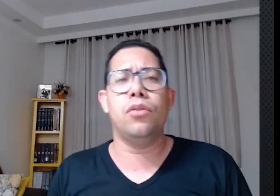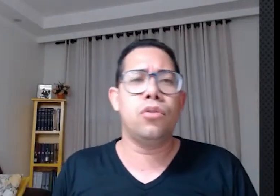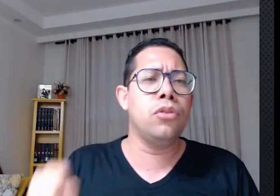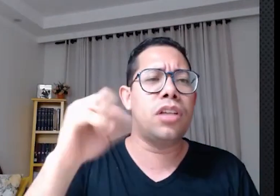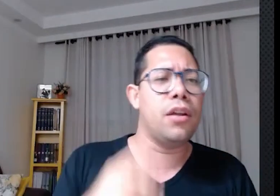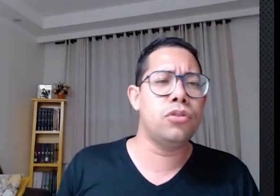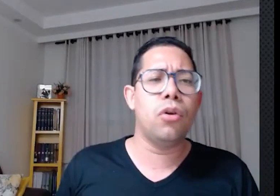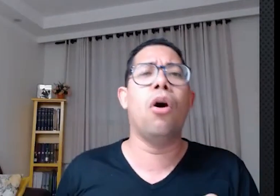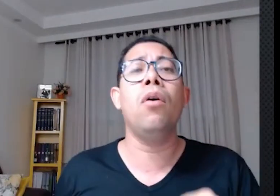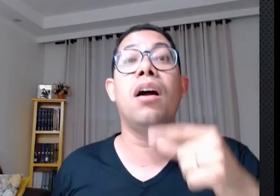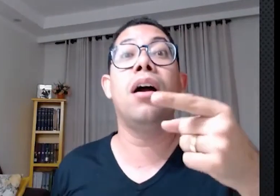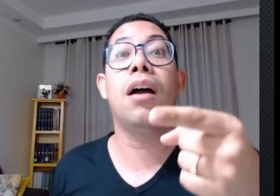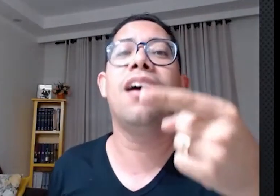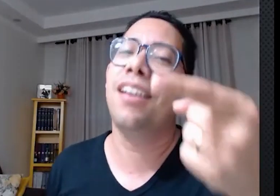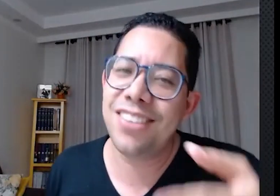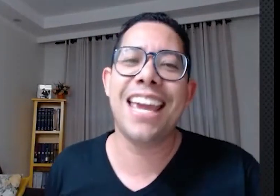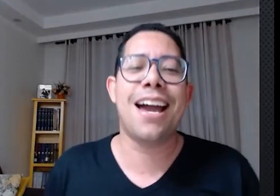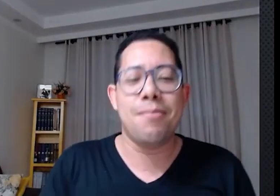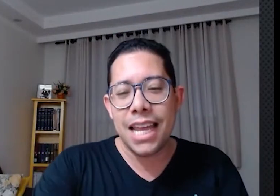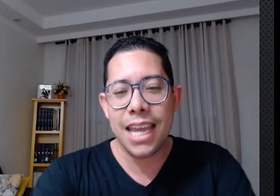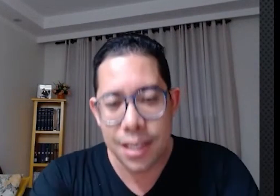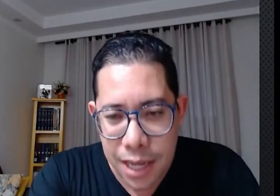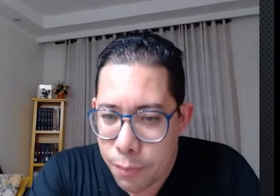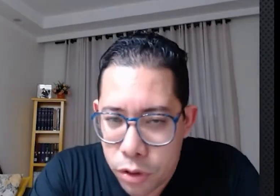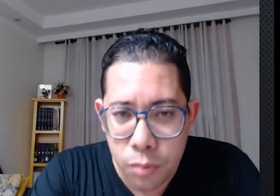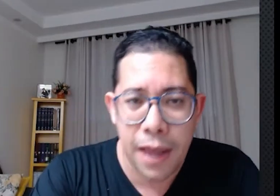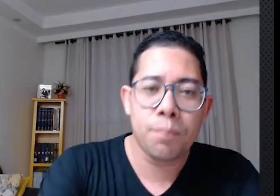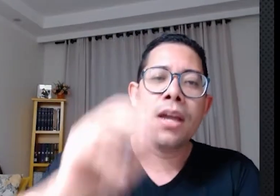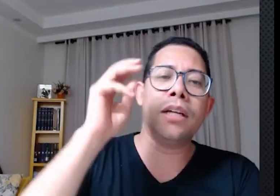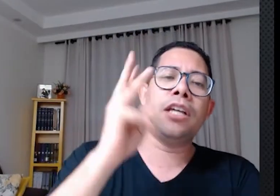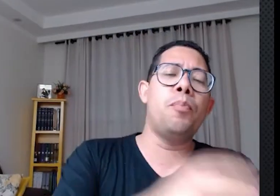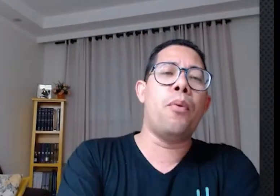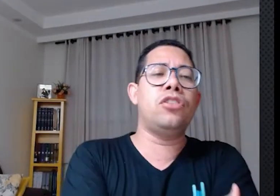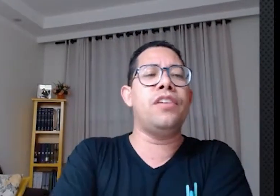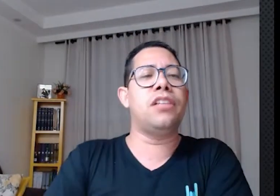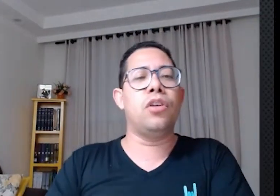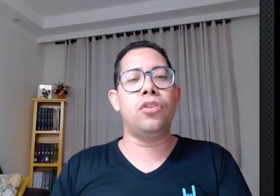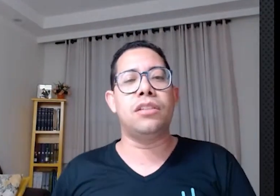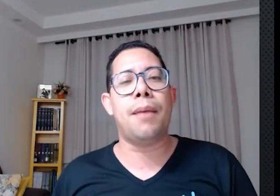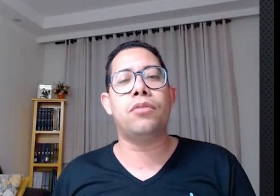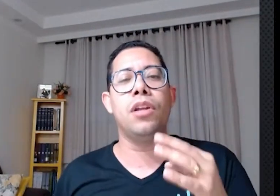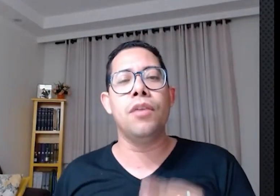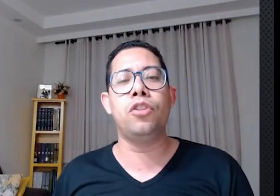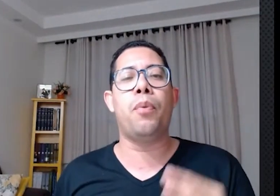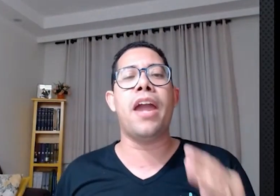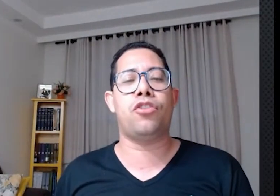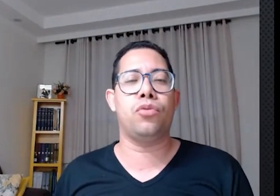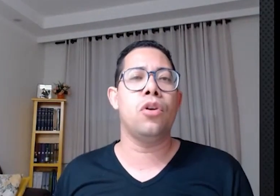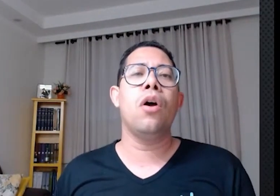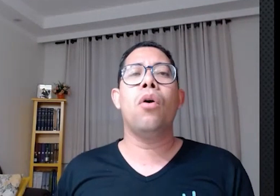dos reinos, ou de guerra, beleza, muito bem. Terceiro ponto, divisão do Antigo Testamento,